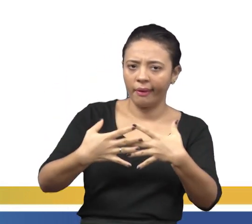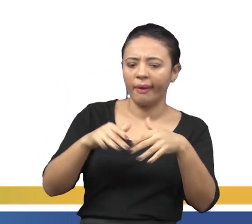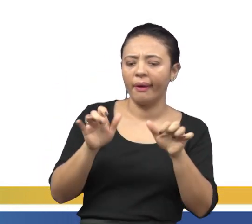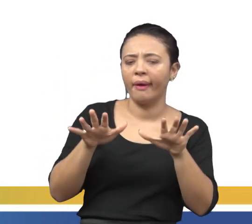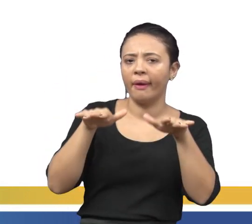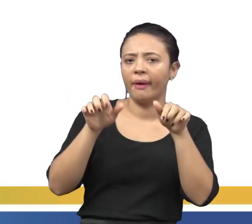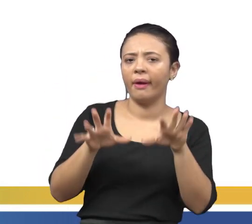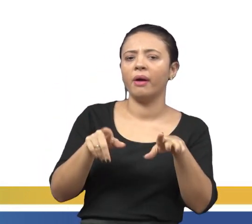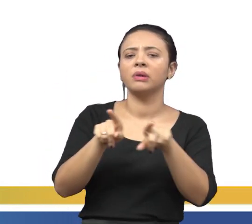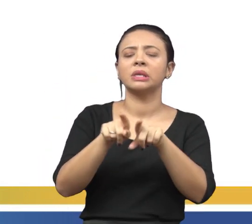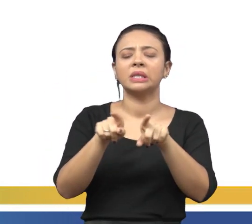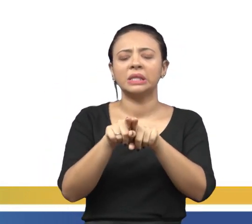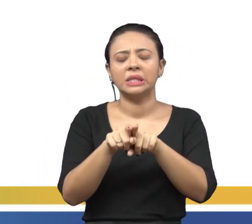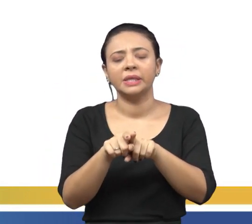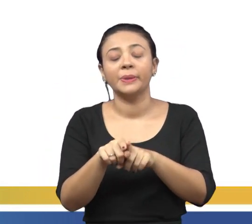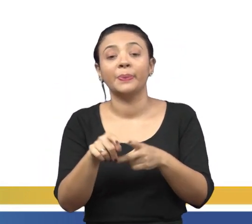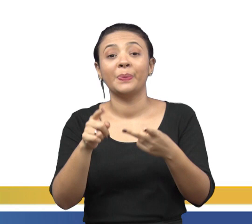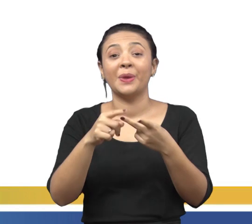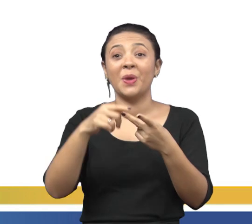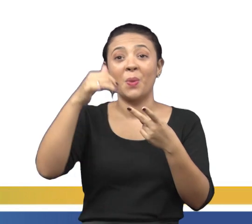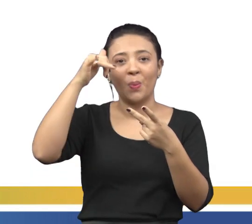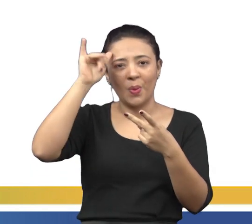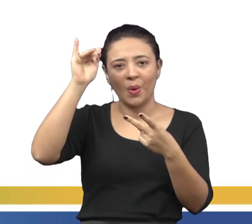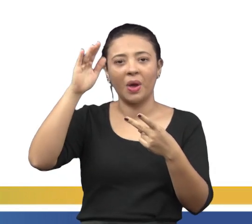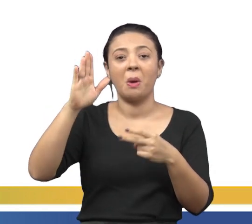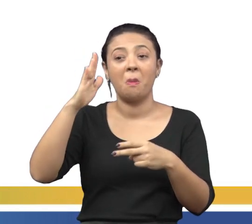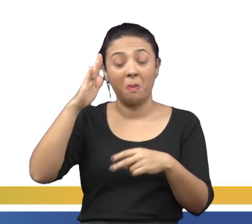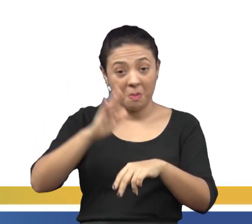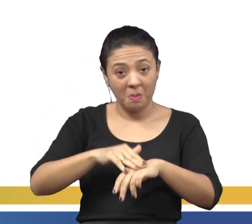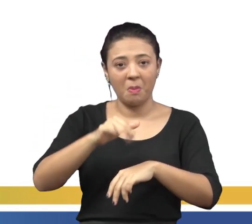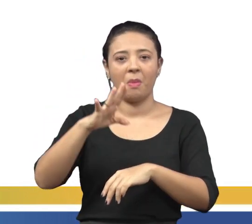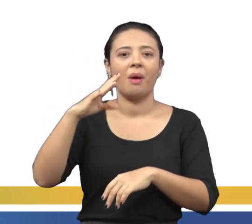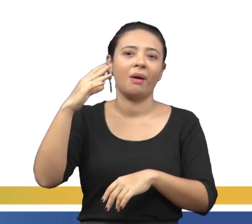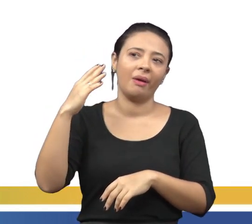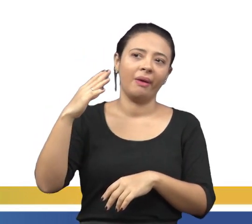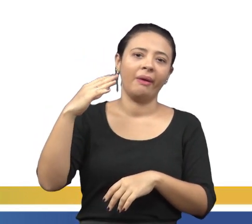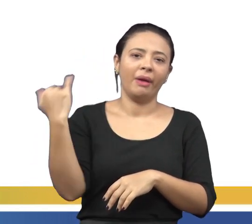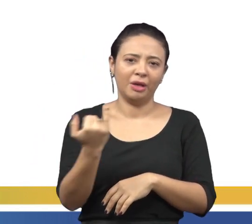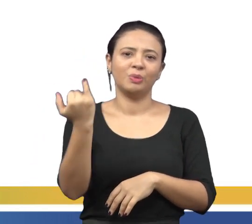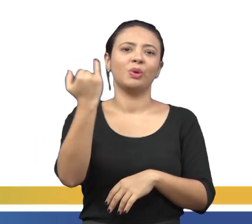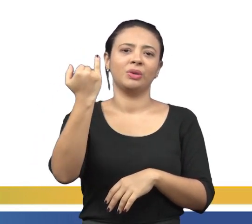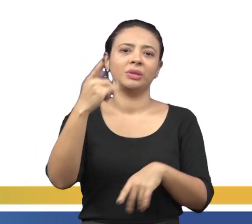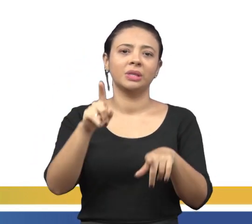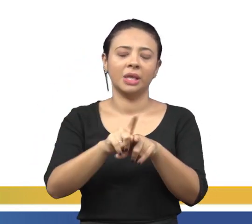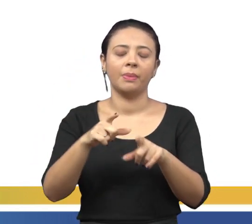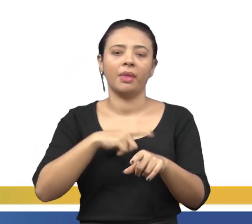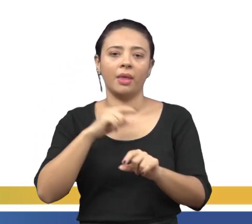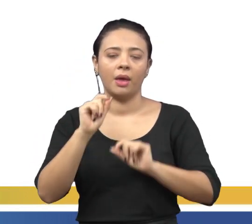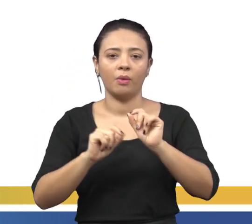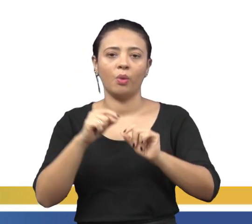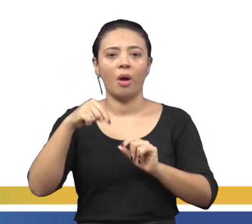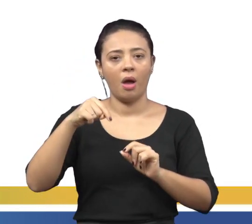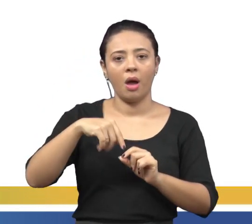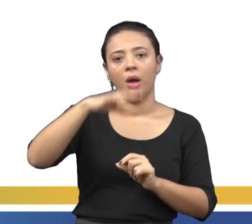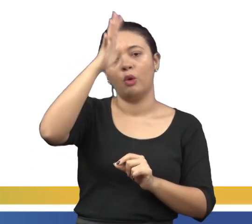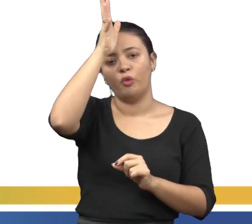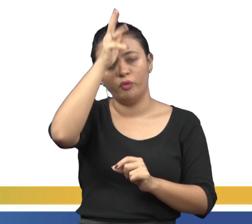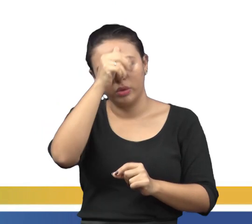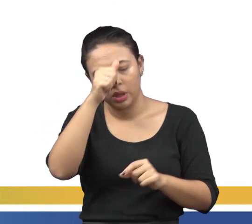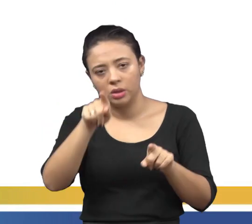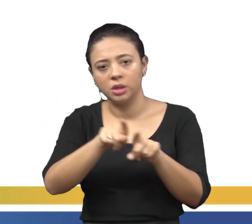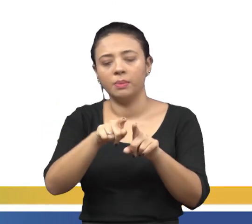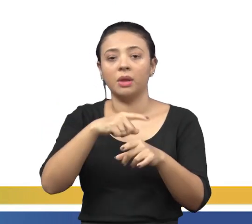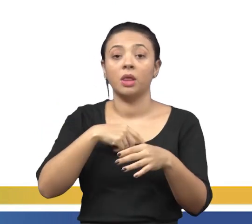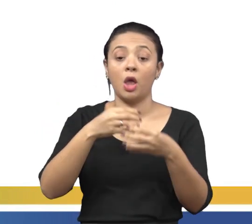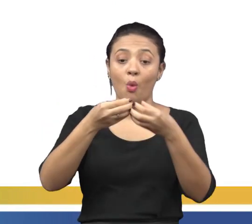estão em destaque, tá? A ave que se fala aqui, se fala bastante do frango, tá? dos ovos que são vendidos